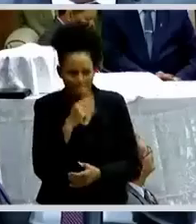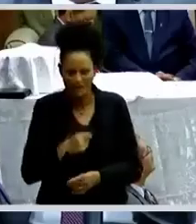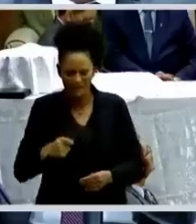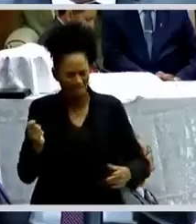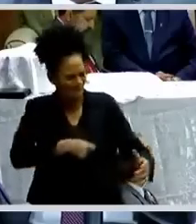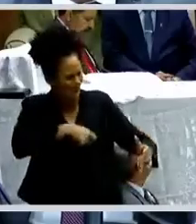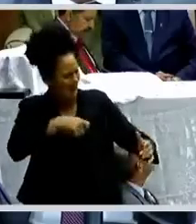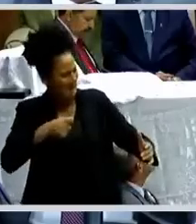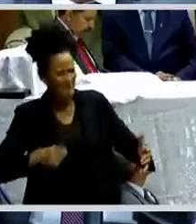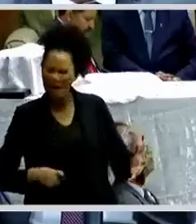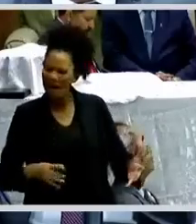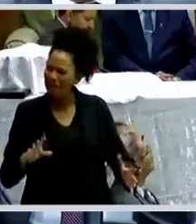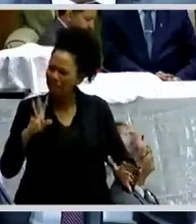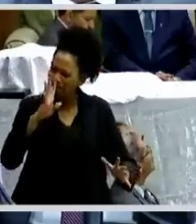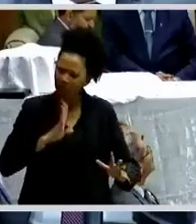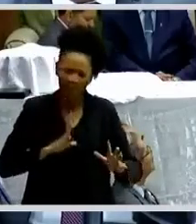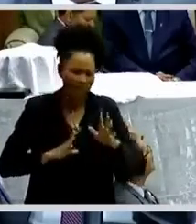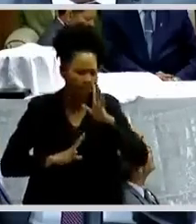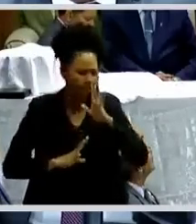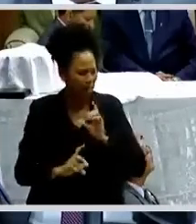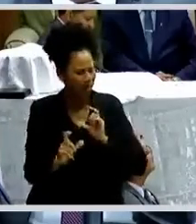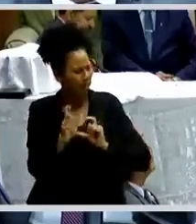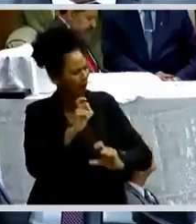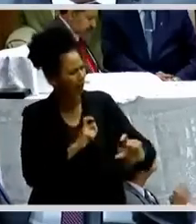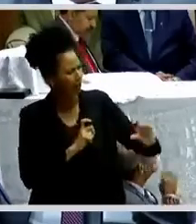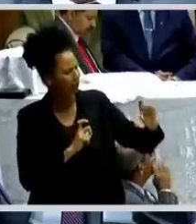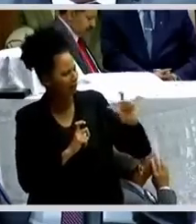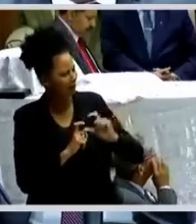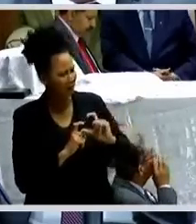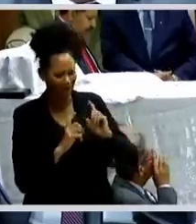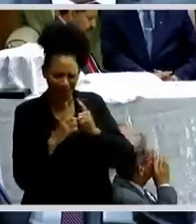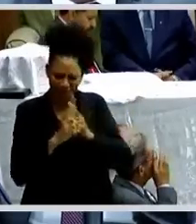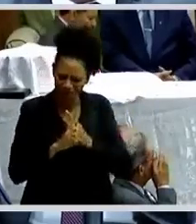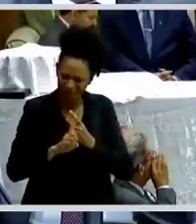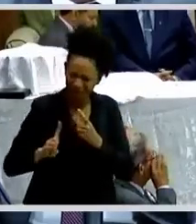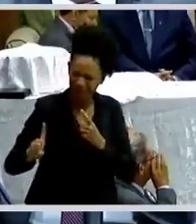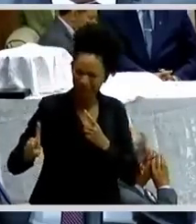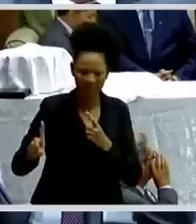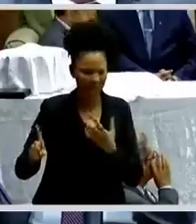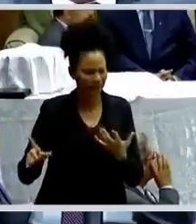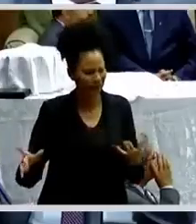bate. E às vezes alguém se afasta, alguém é ferido.